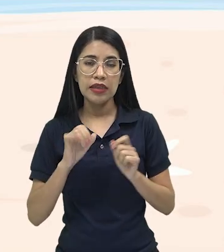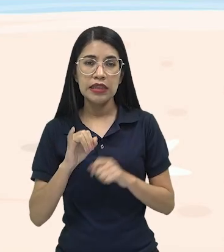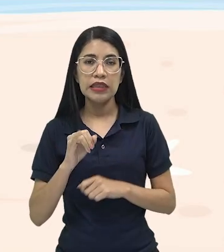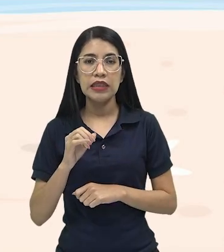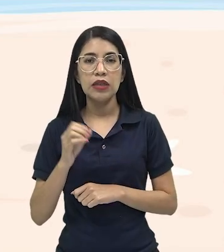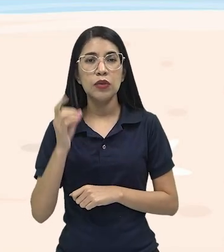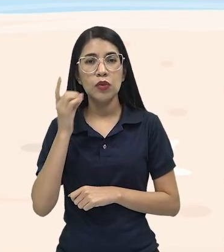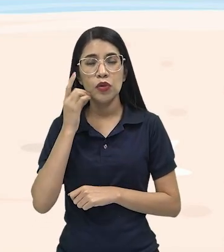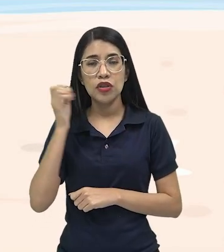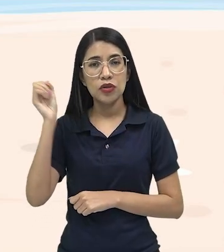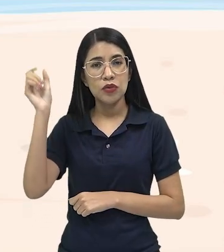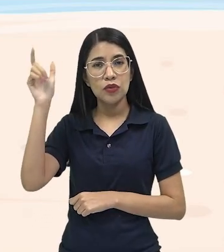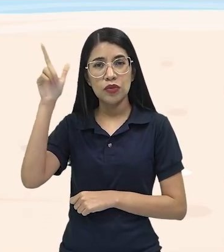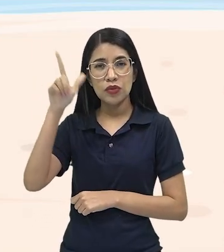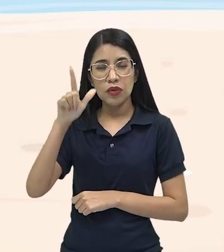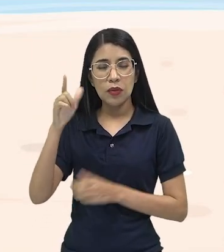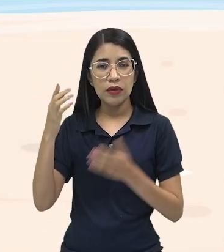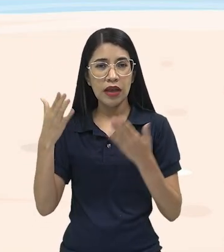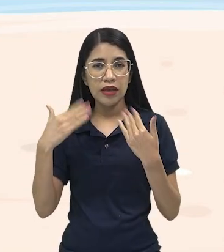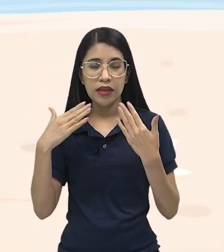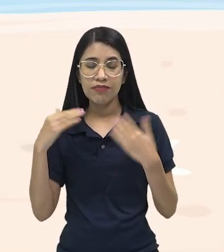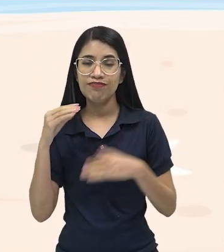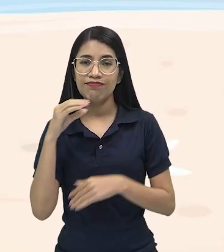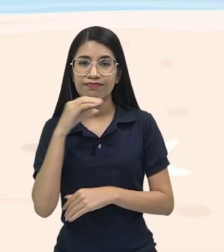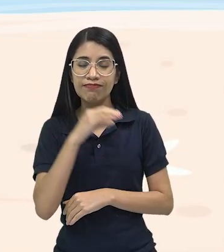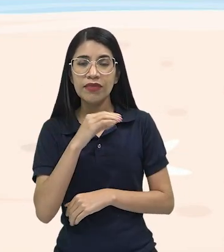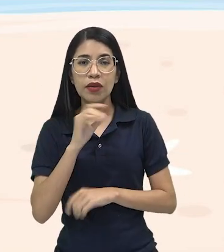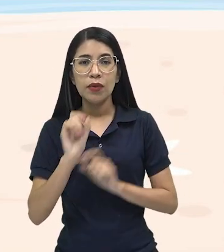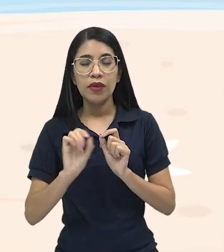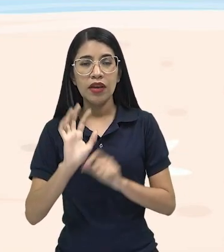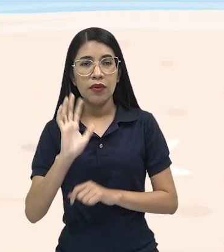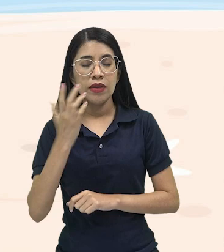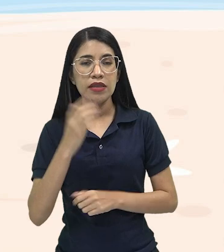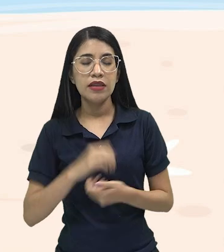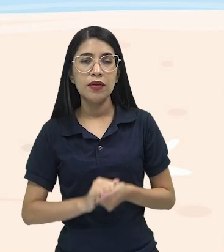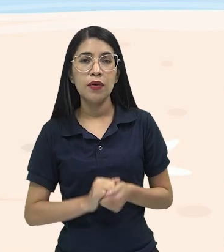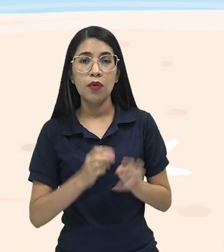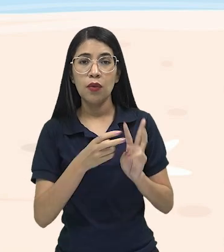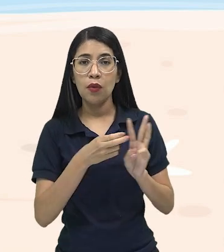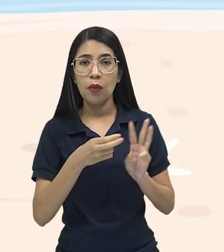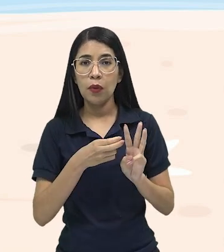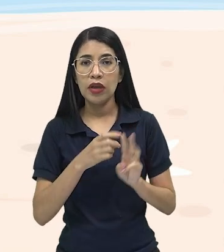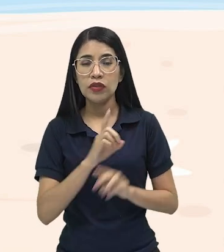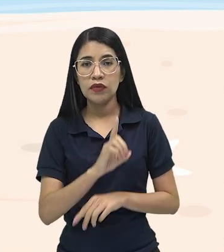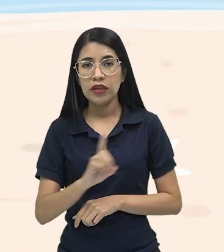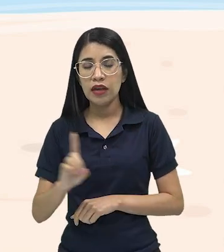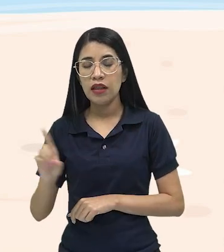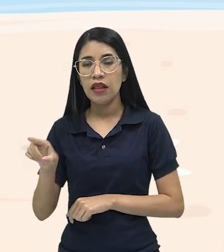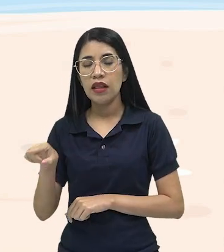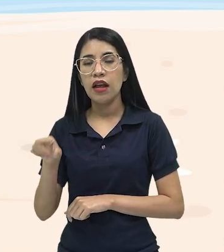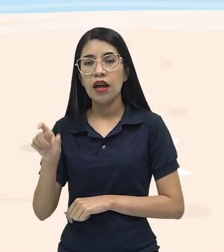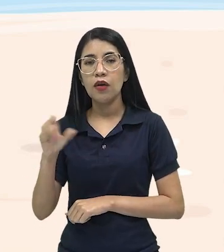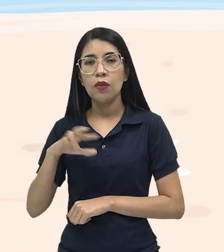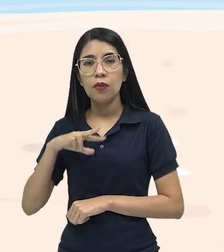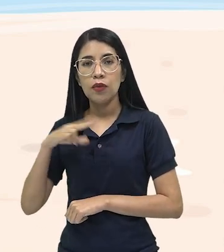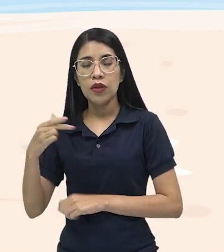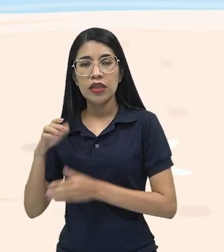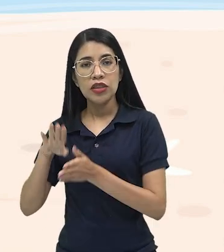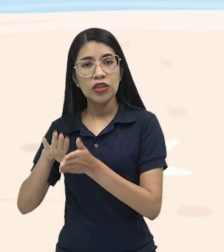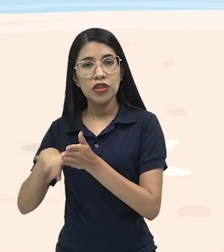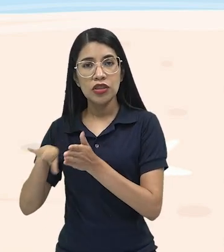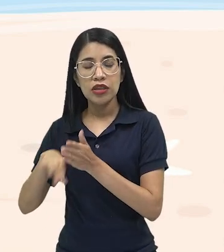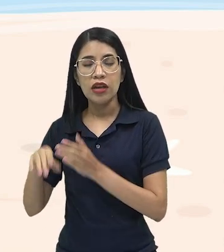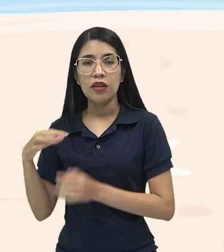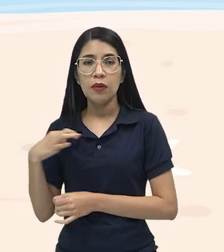manhã de sol, ou seja, o dia estaria muito quente, O índio é que teria tirado as vestes do português,